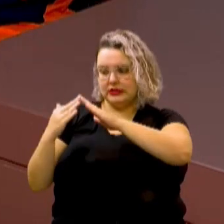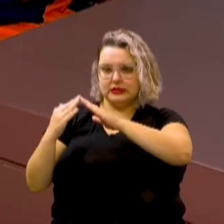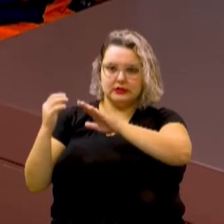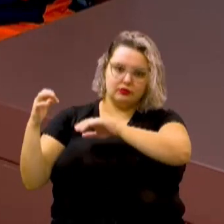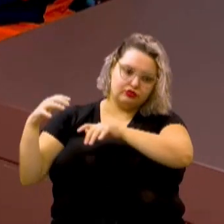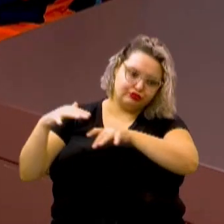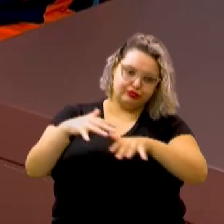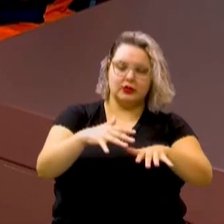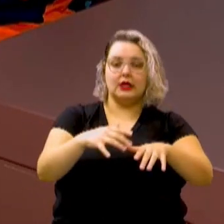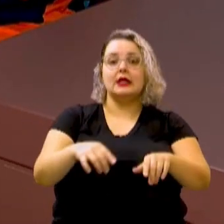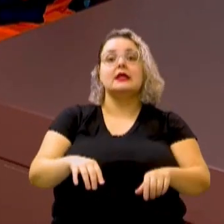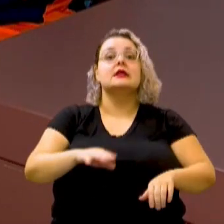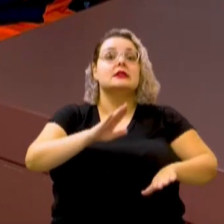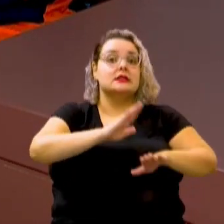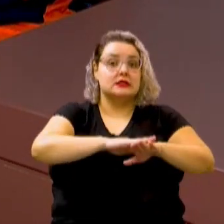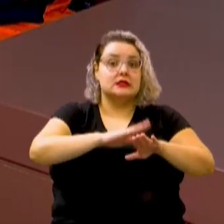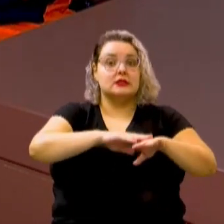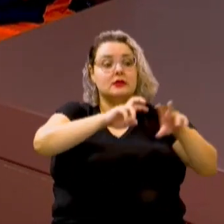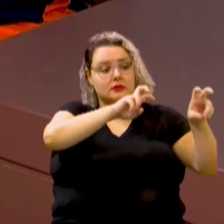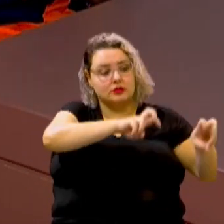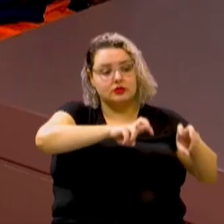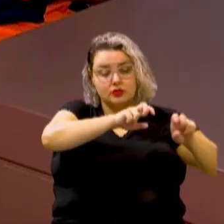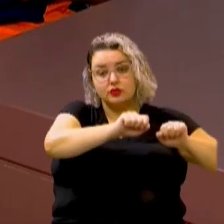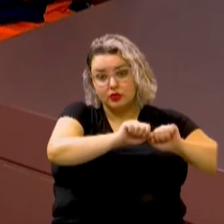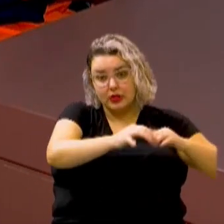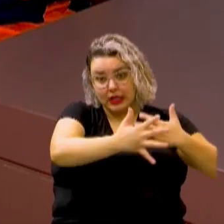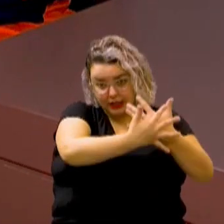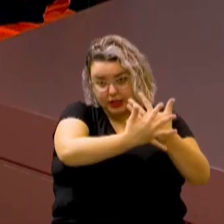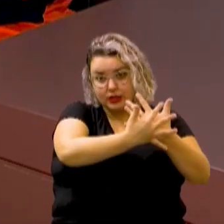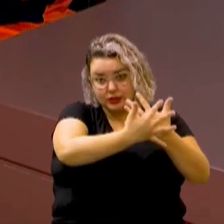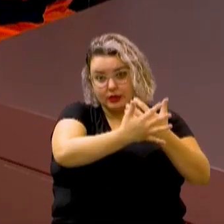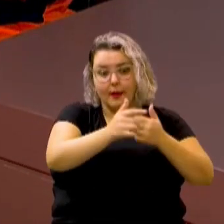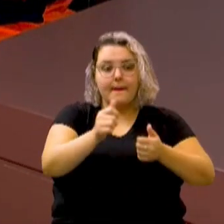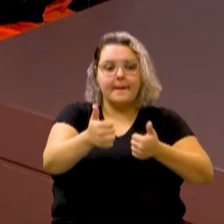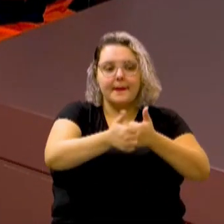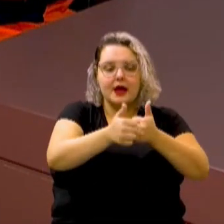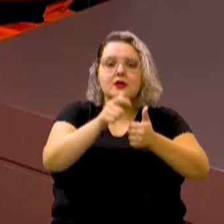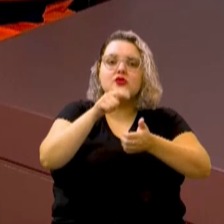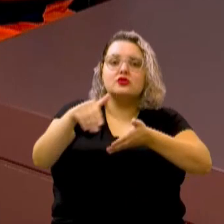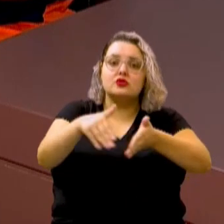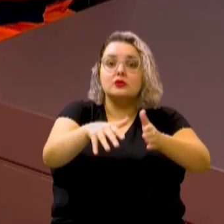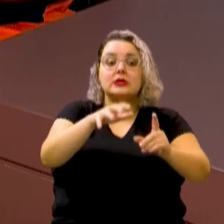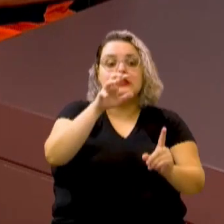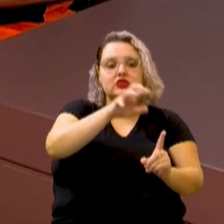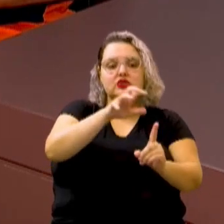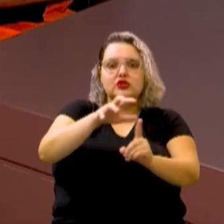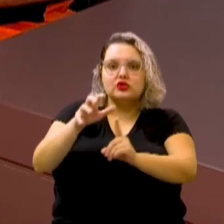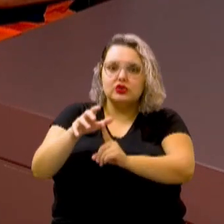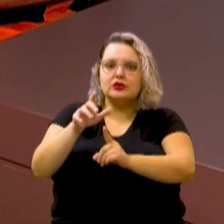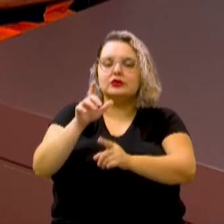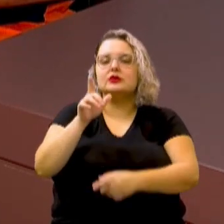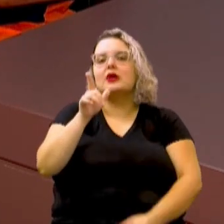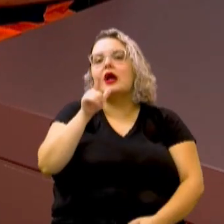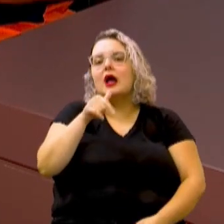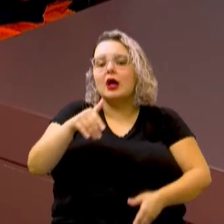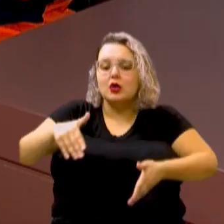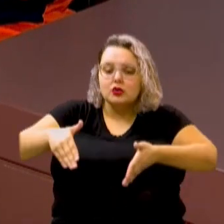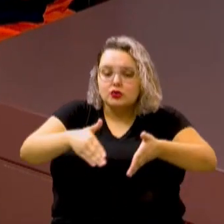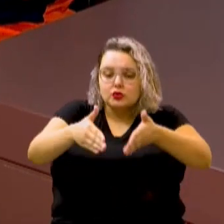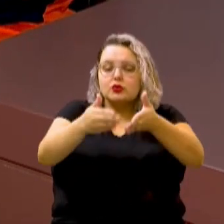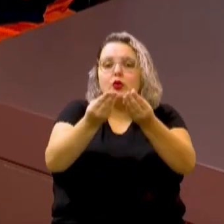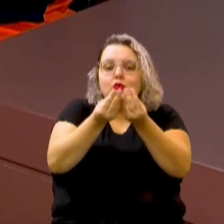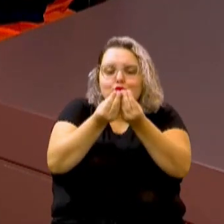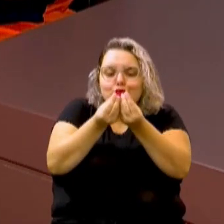e das atividades agrícolas que existem ao redor dos rios podem, de fato, impactar a qualidade dos nossos